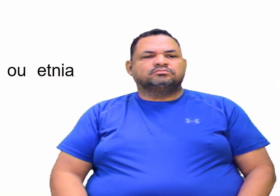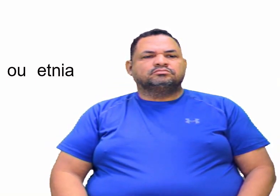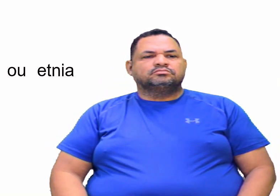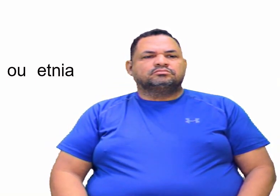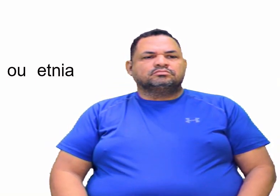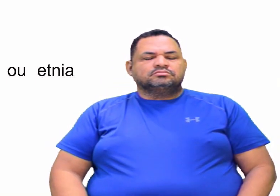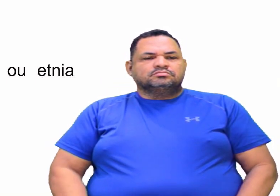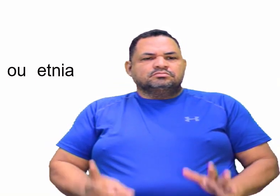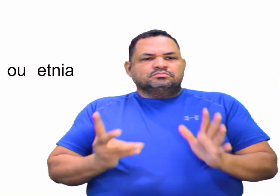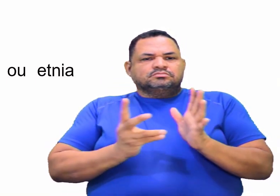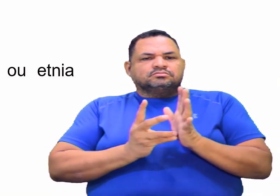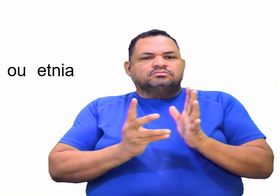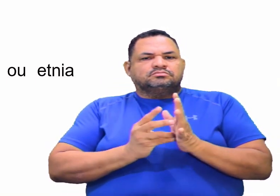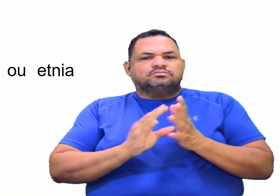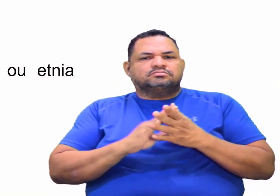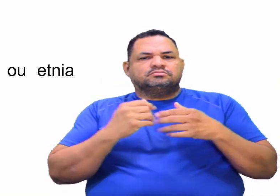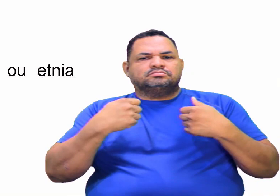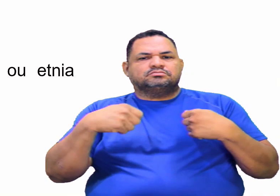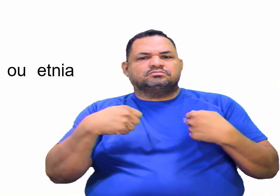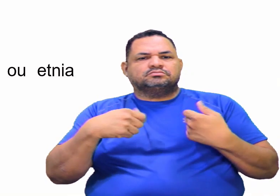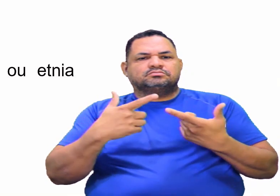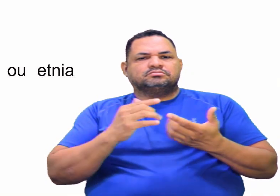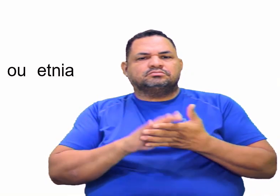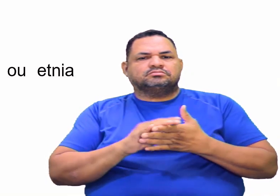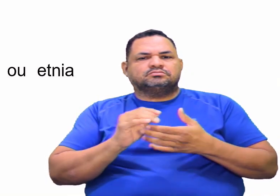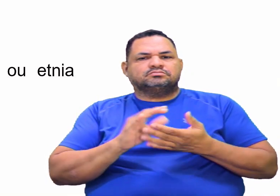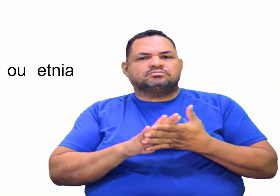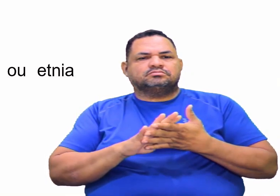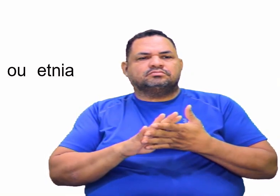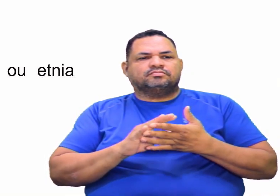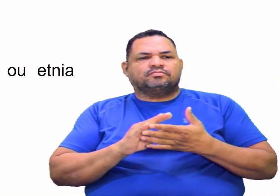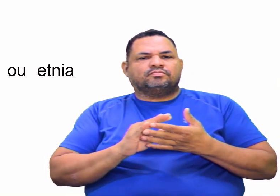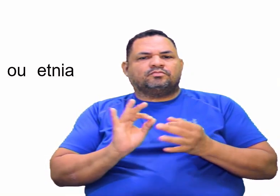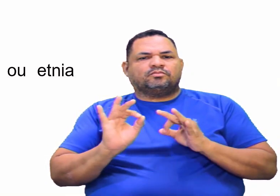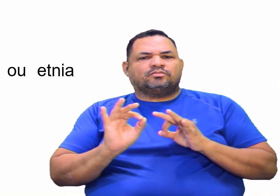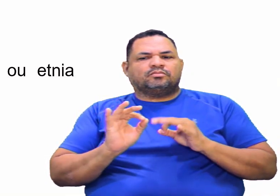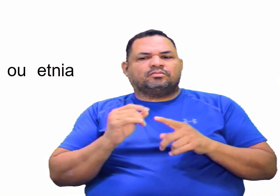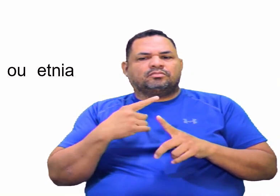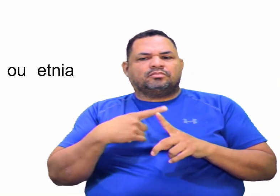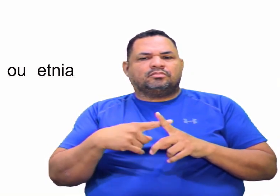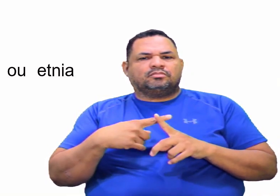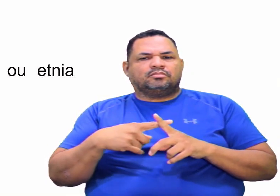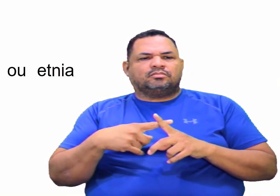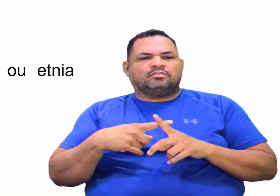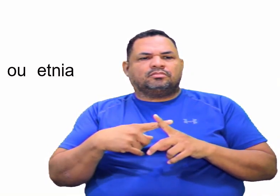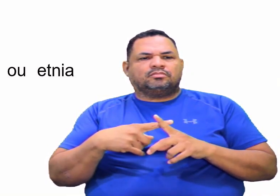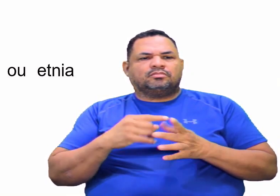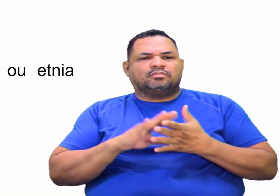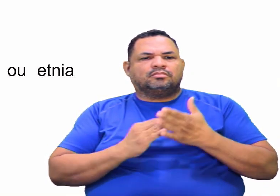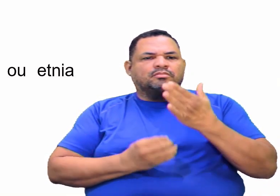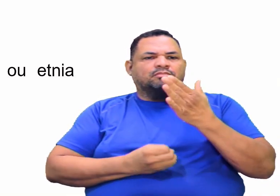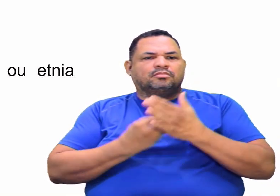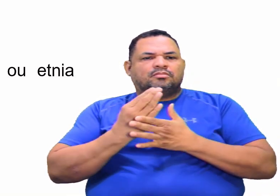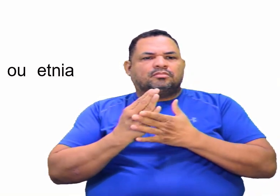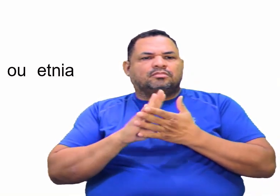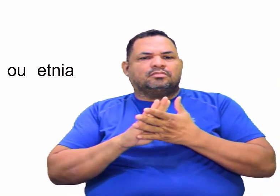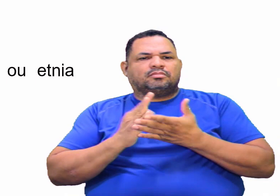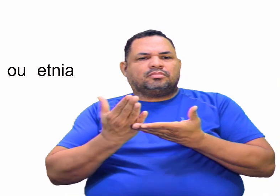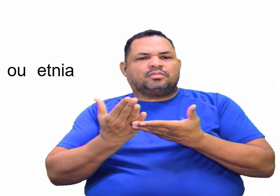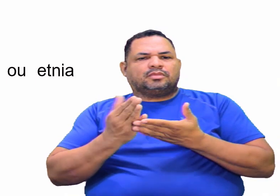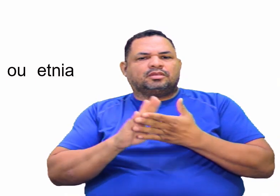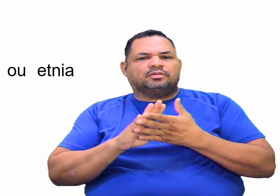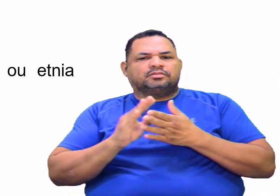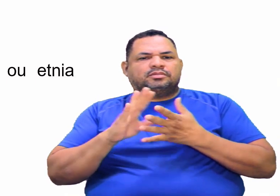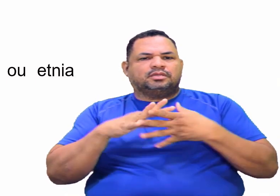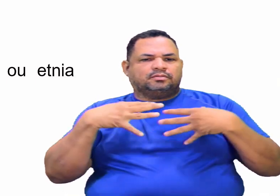onde os indígenas têm uma necessidade de beleza. E por essa razão criam adornos para enfeitar